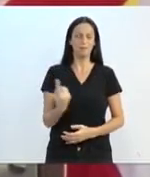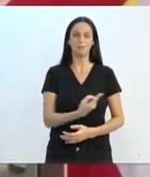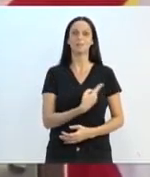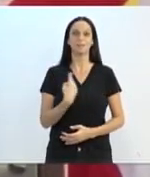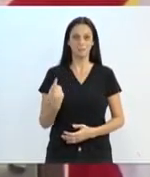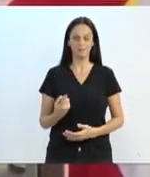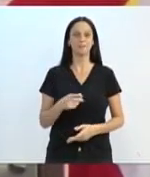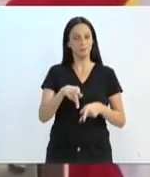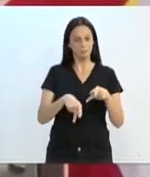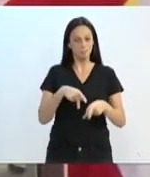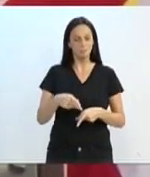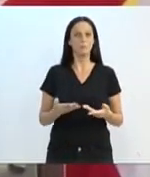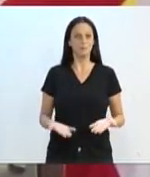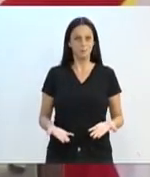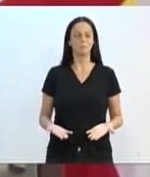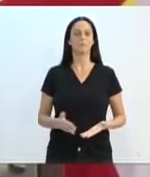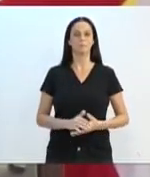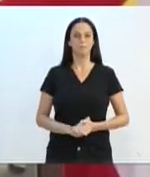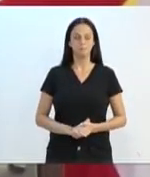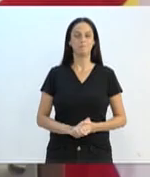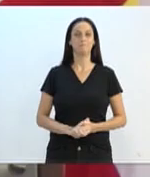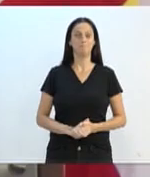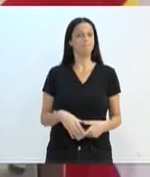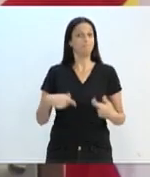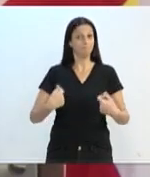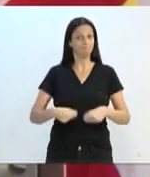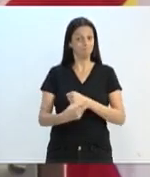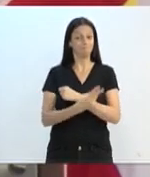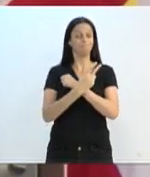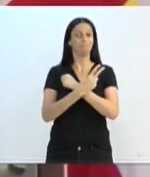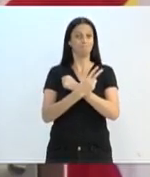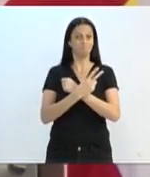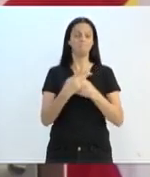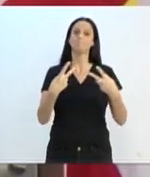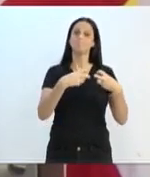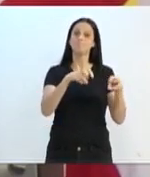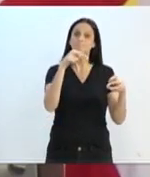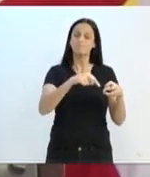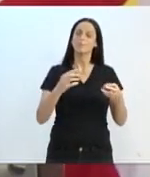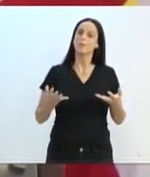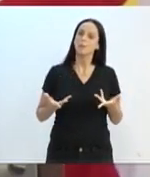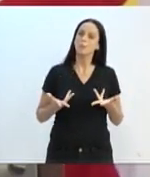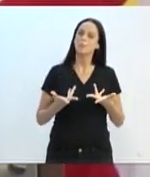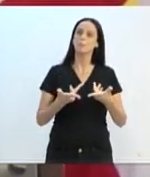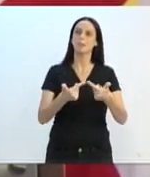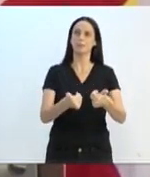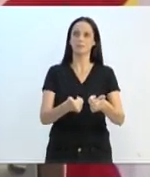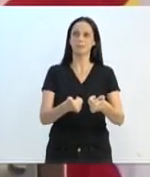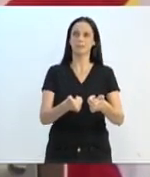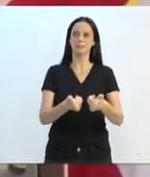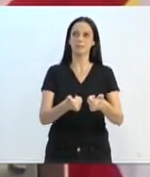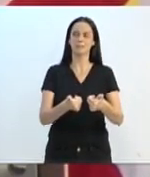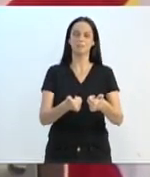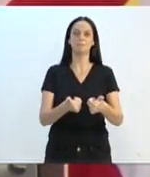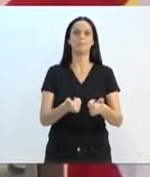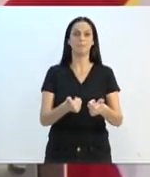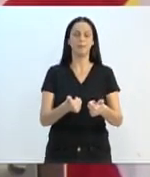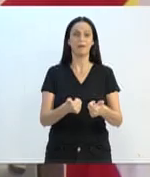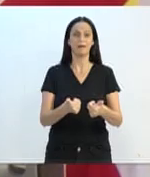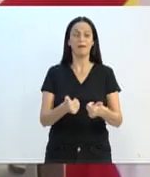da nossa população que tá em risco. Que o transporte coletivo de qualidade é condições de